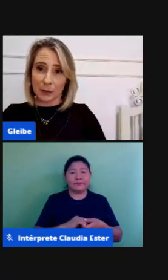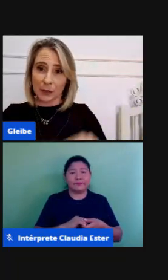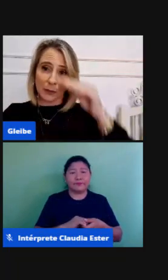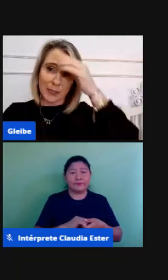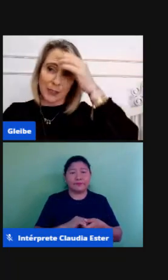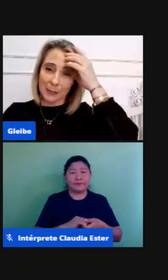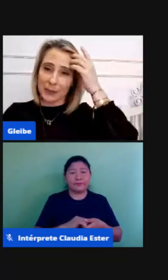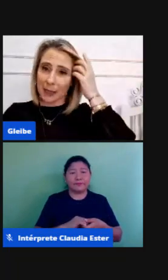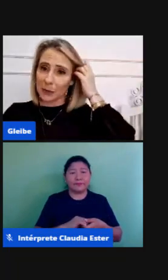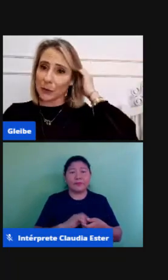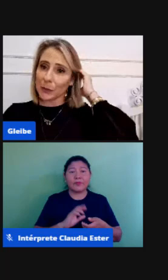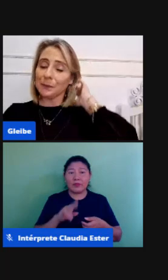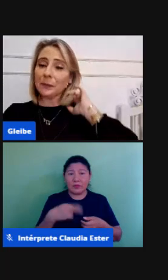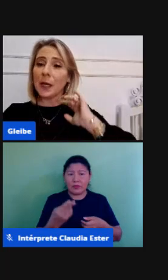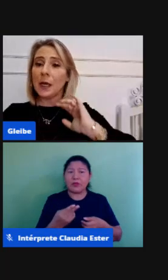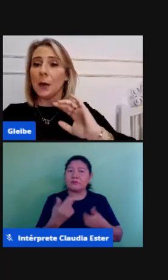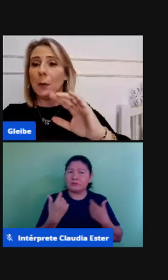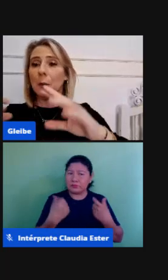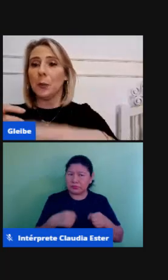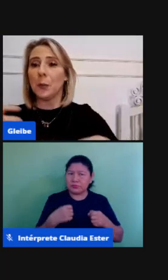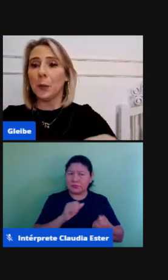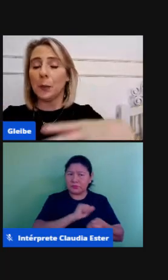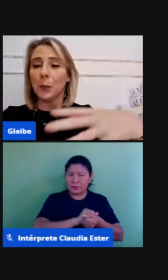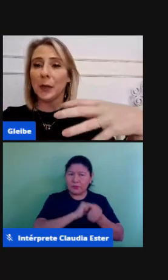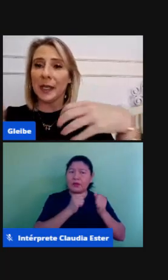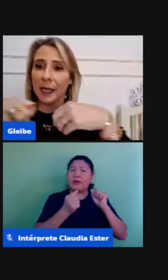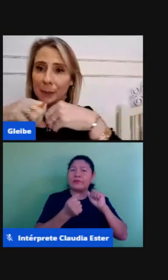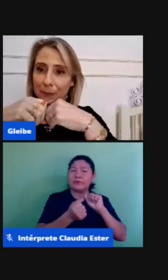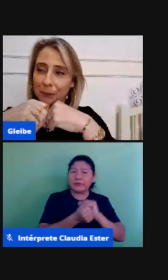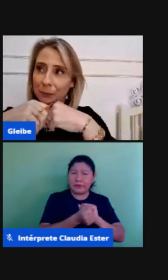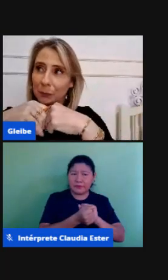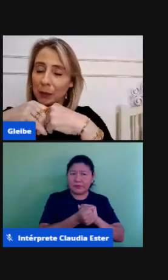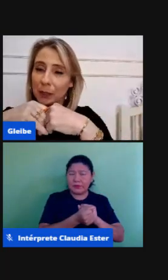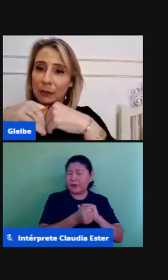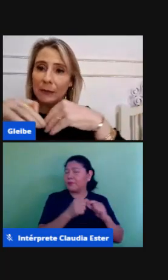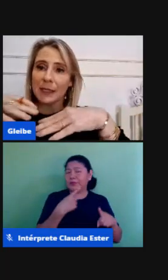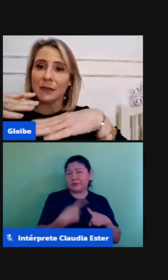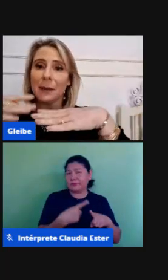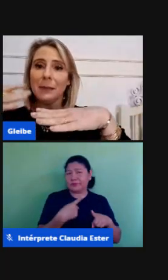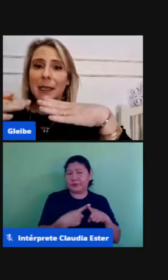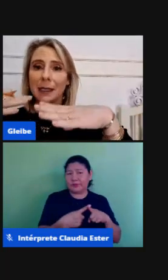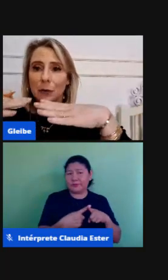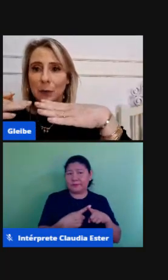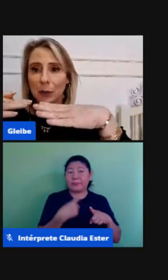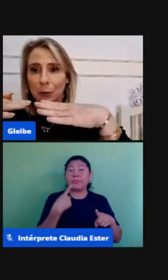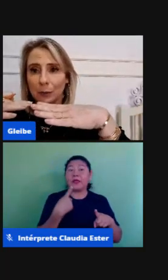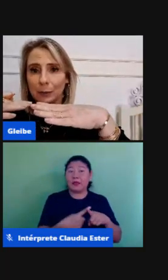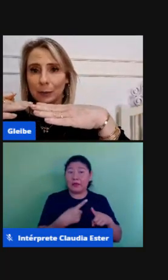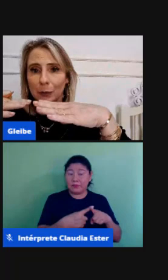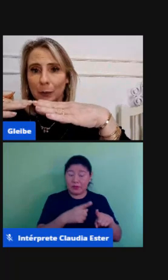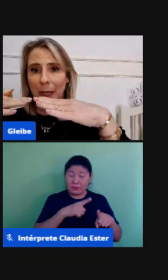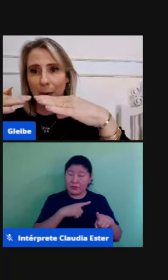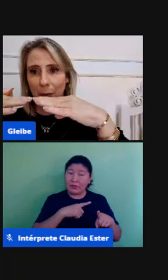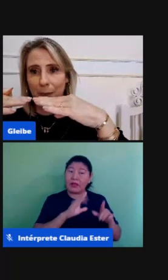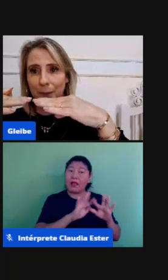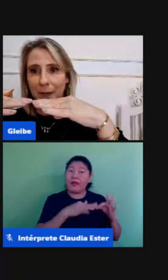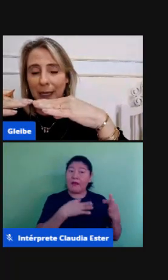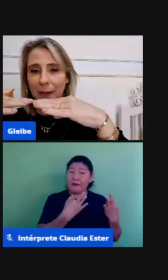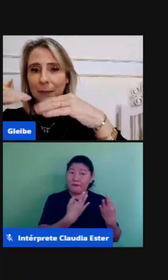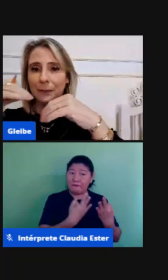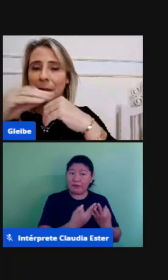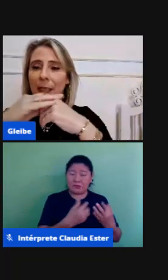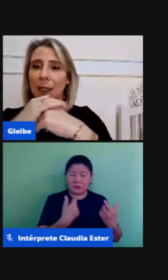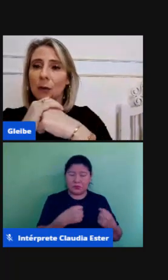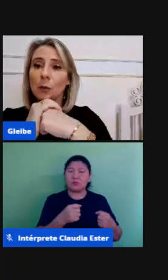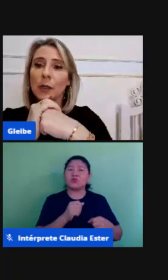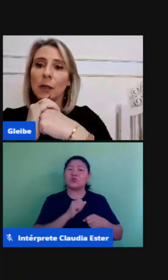Nós temos que nos adaptarmos. Por quê? Porque eu tenho essa família no meio,